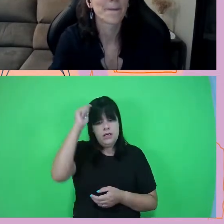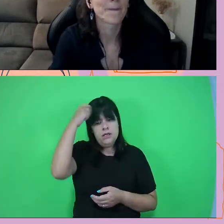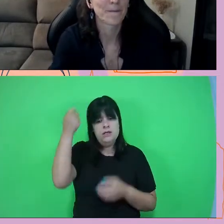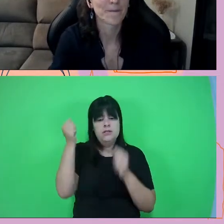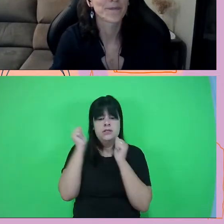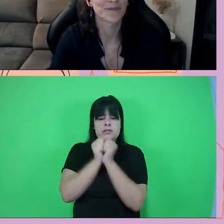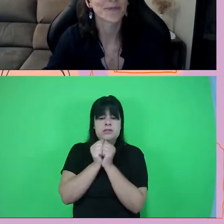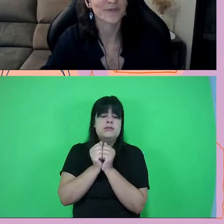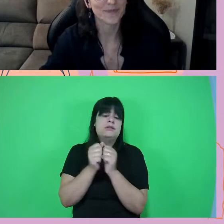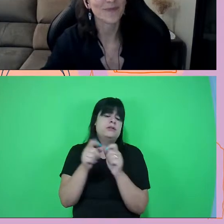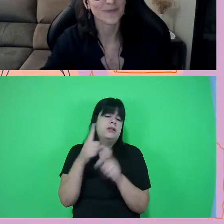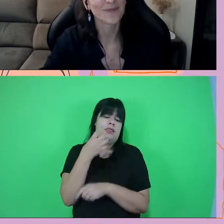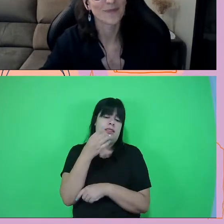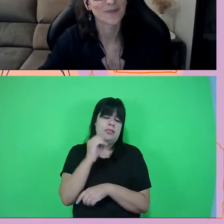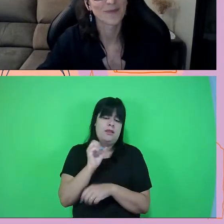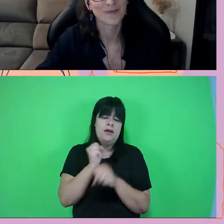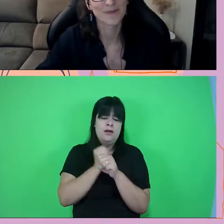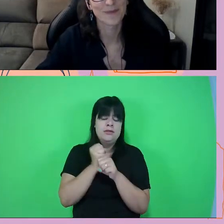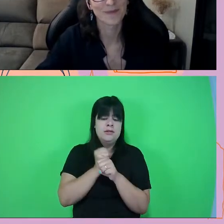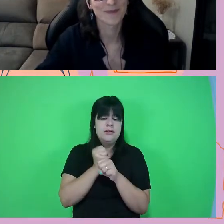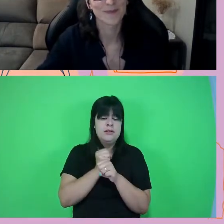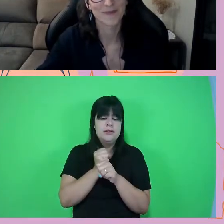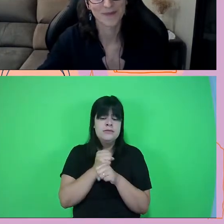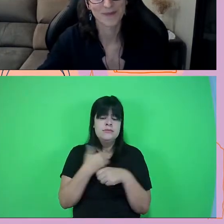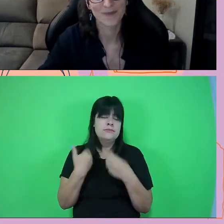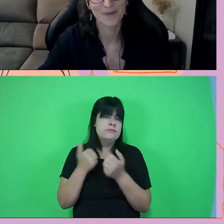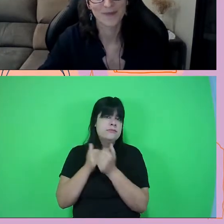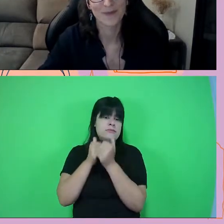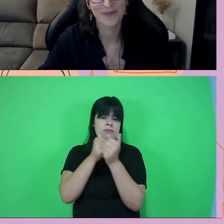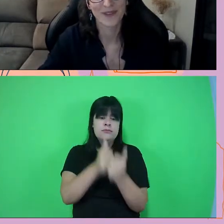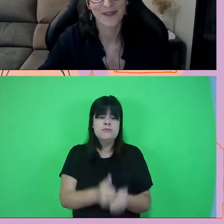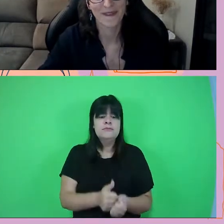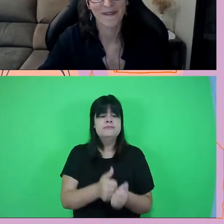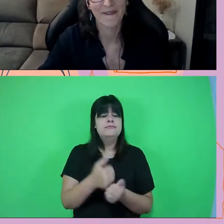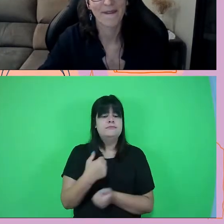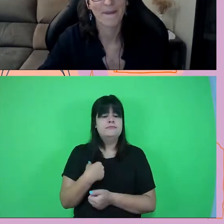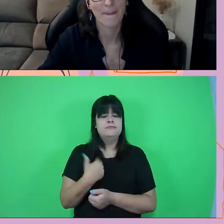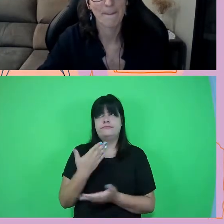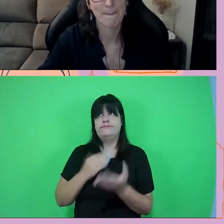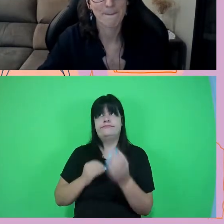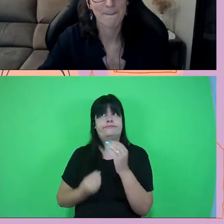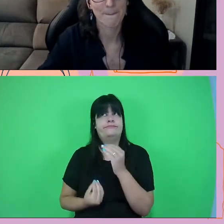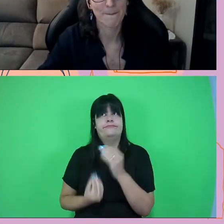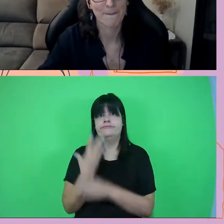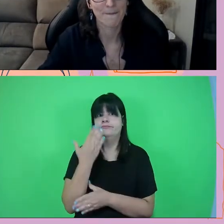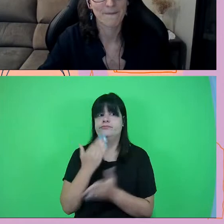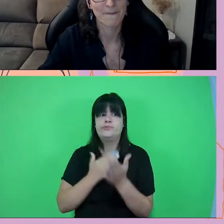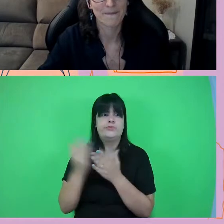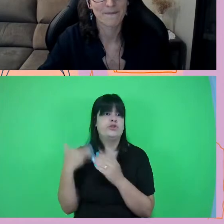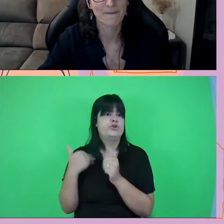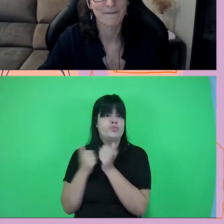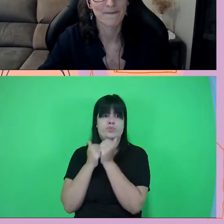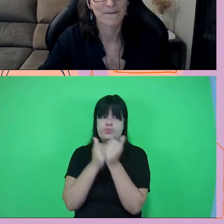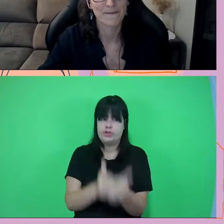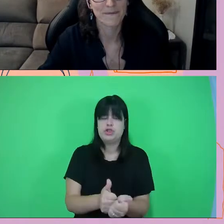há 10 anos. E acompanho Pretas Cervejeiras desde o surgimento. Mas